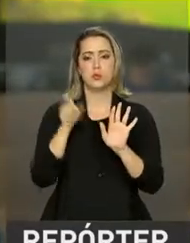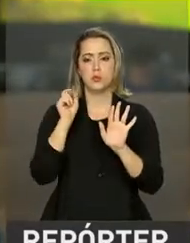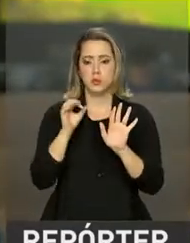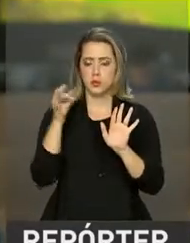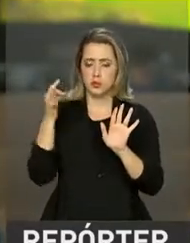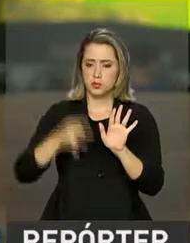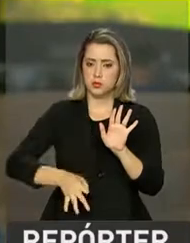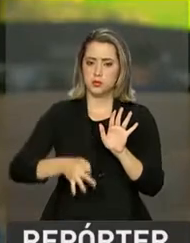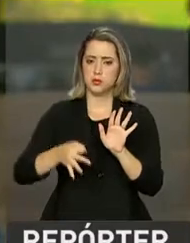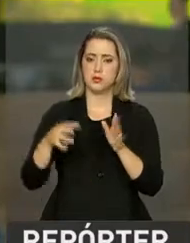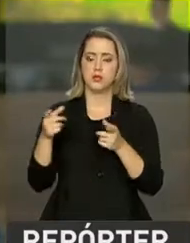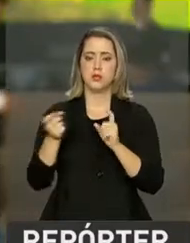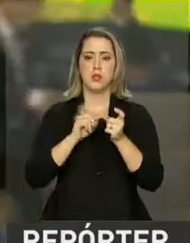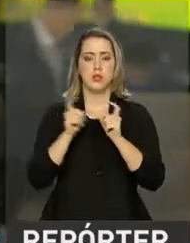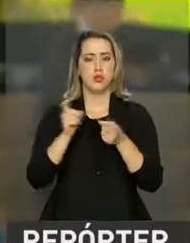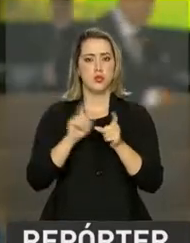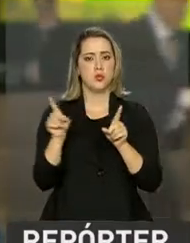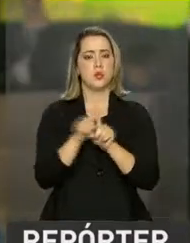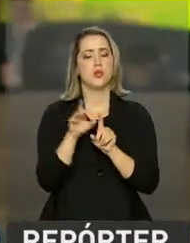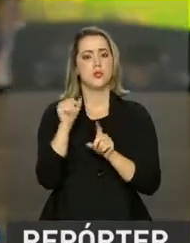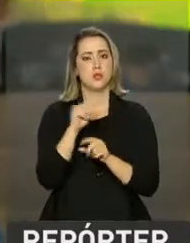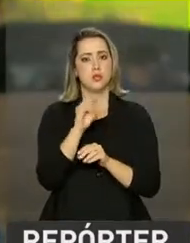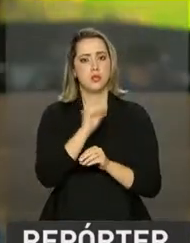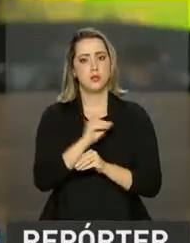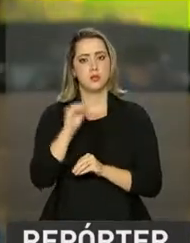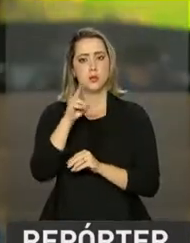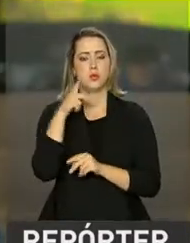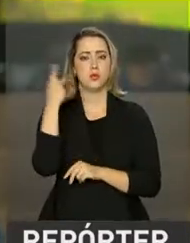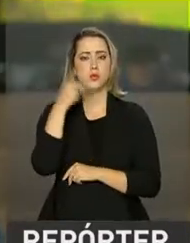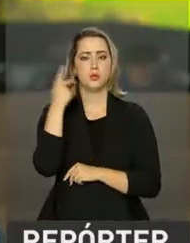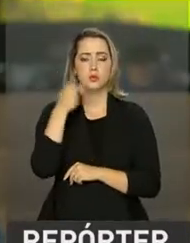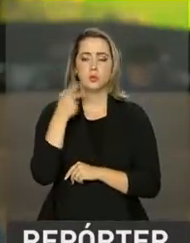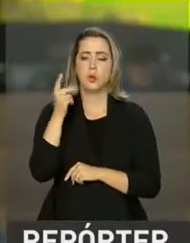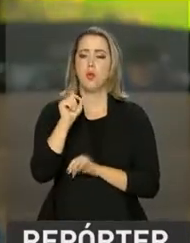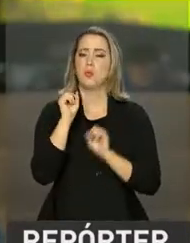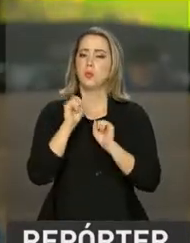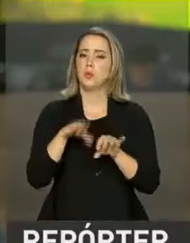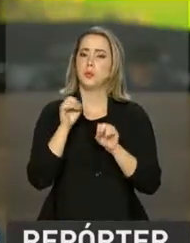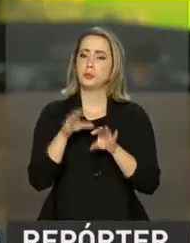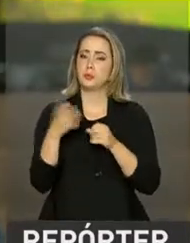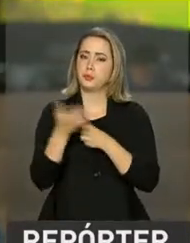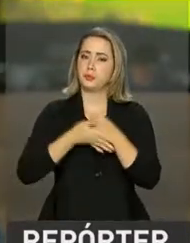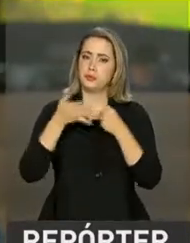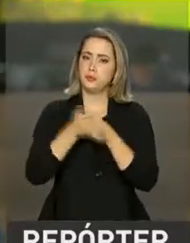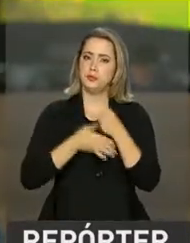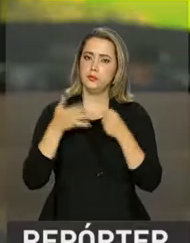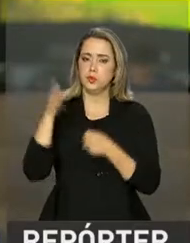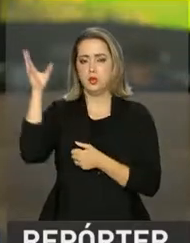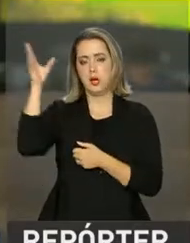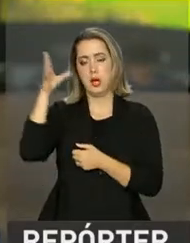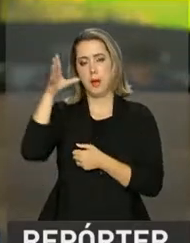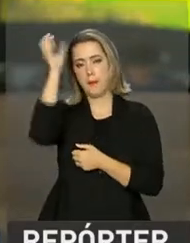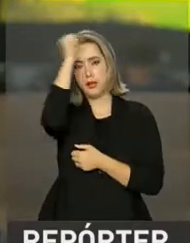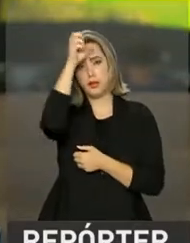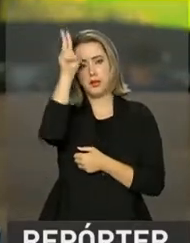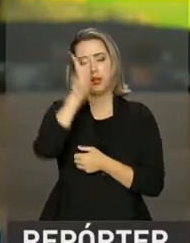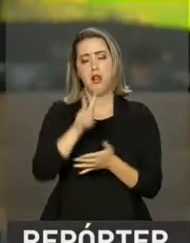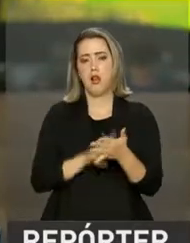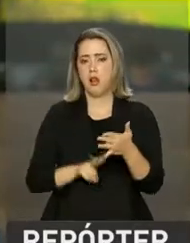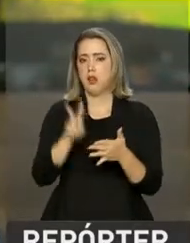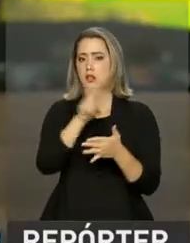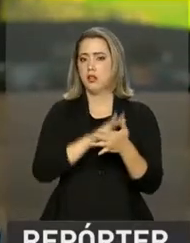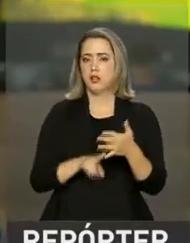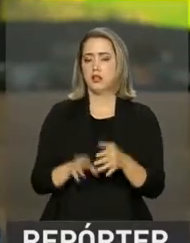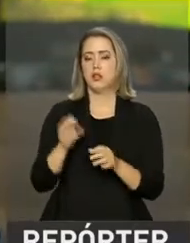execução na direção de atendimento de políticas públicas fundamentais, como a alfabetização, a questão da formação